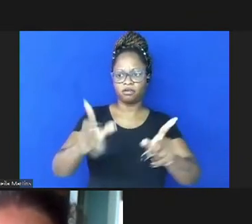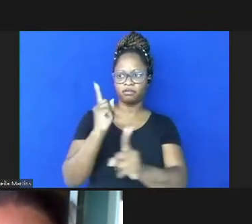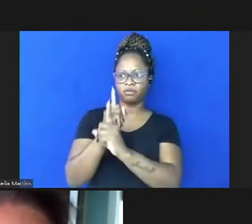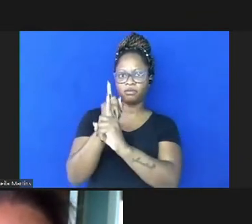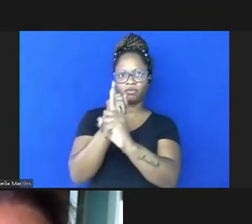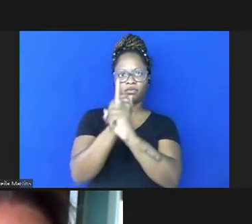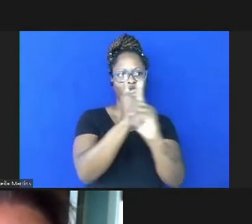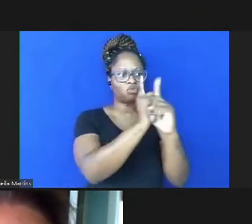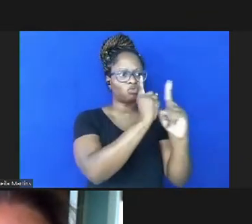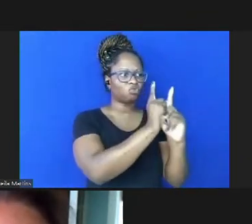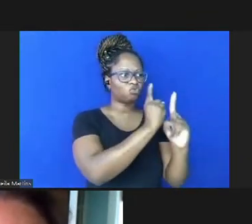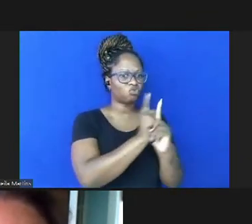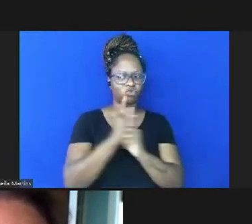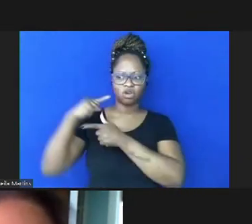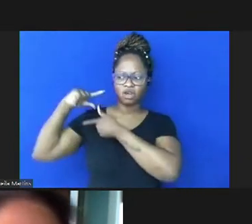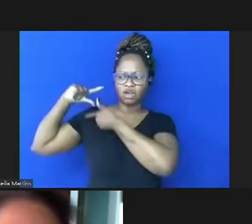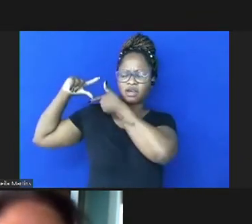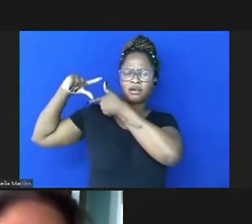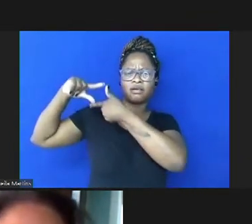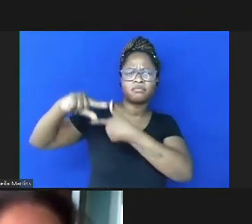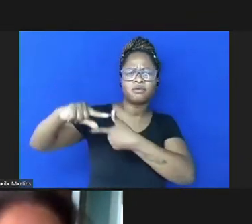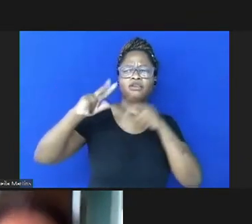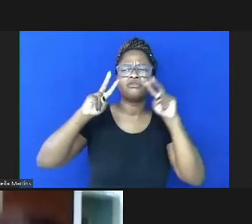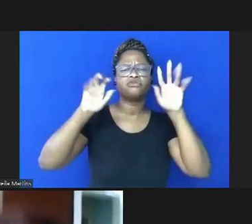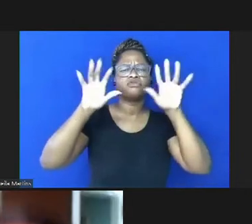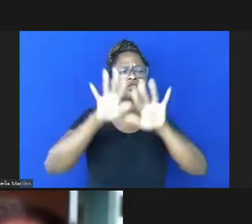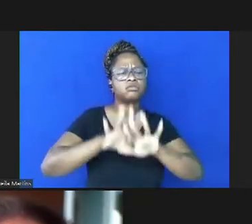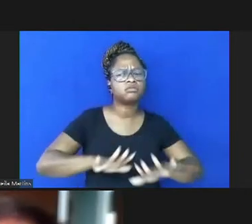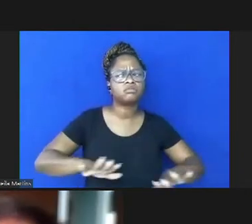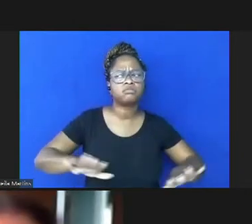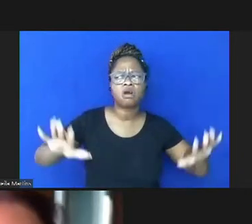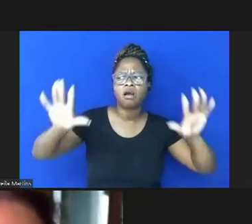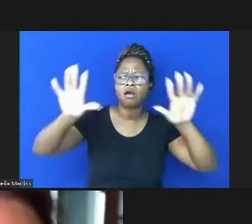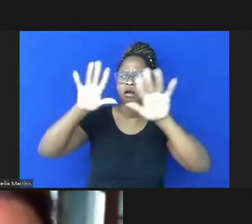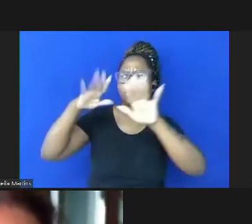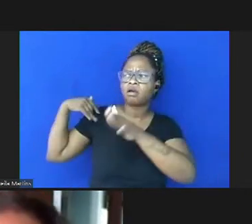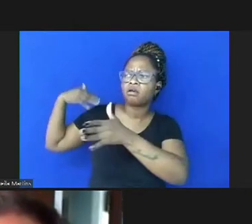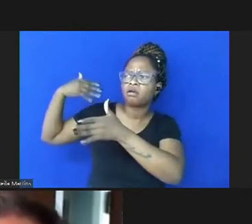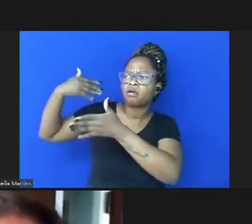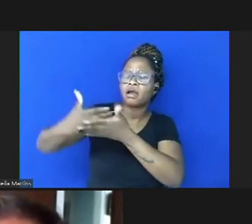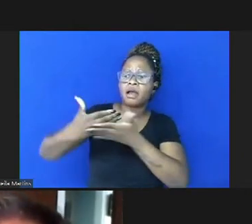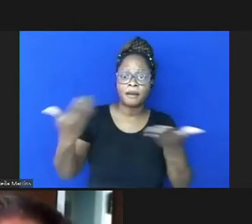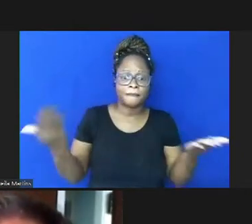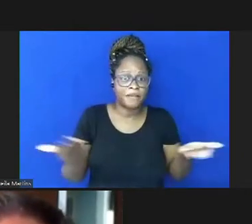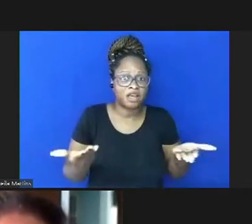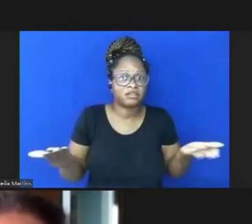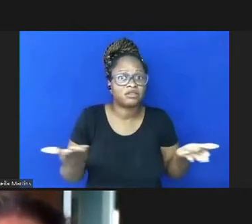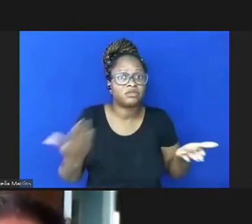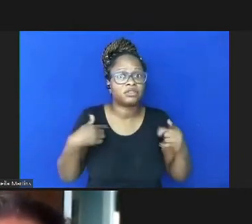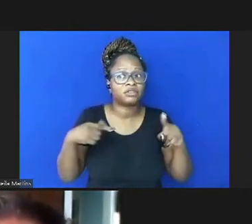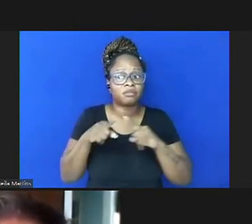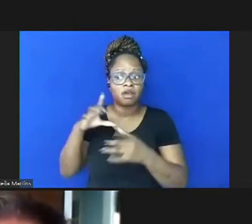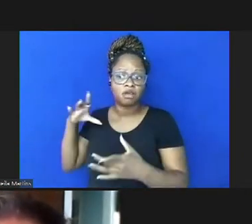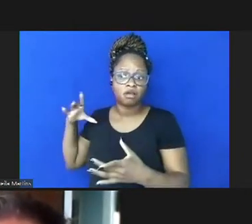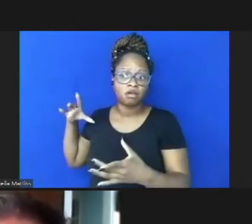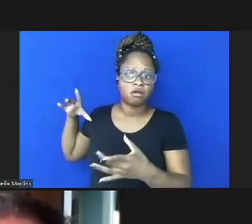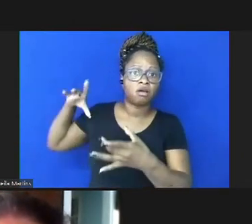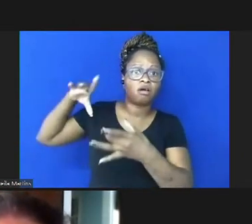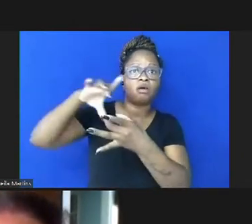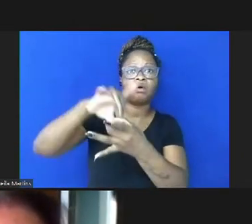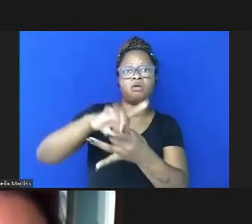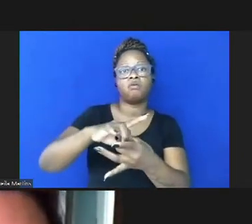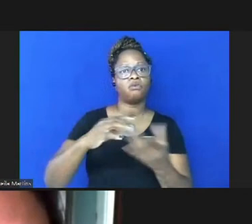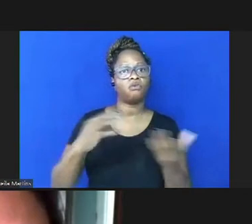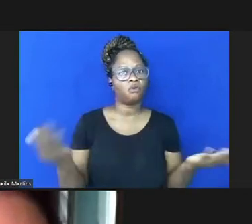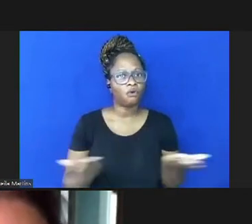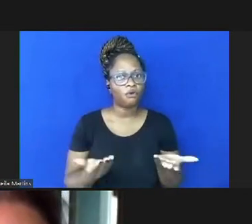como que a tradição visual se desenvolveu no passado, mas o que isso significa para os dias de hoje. Como é que isso